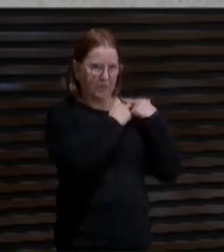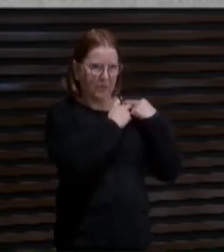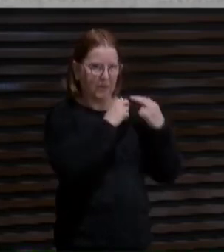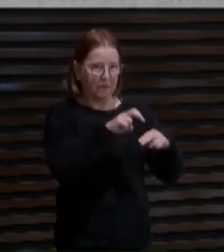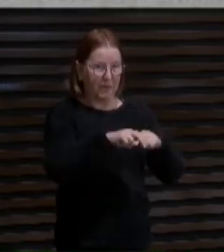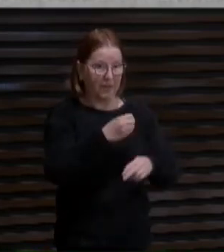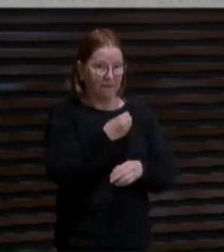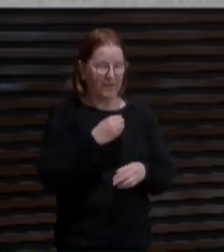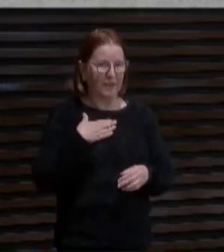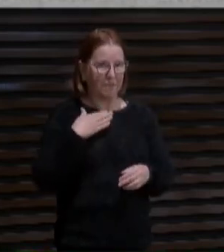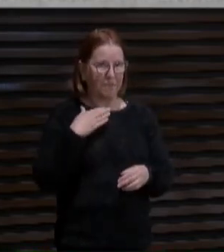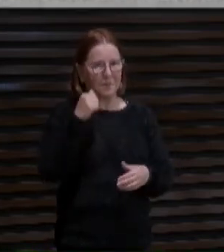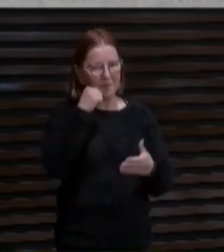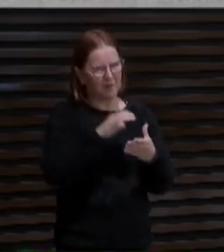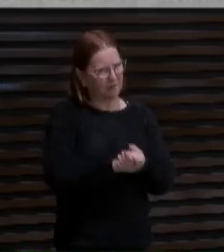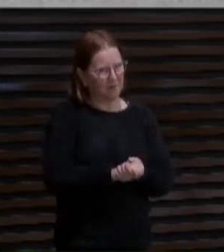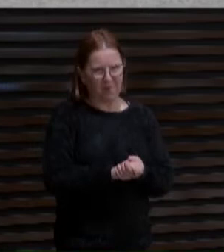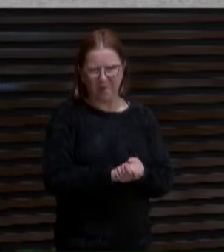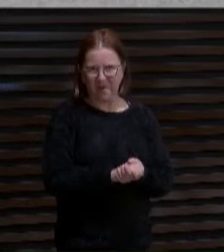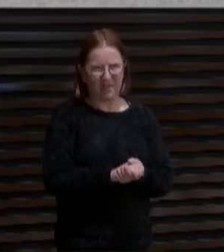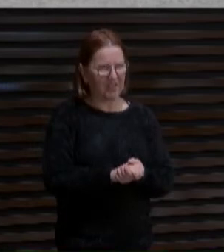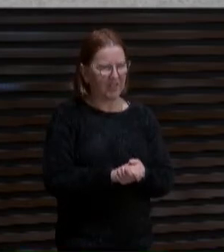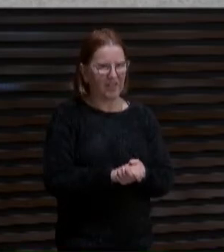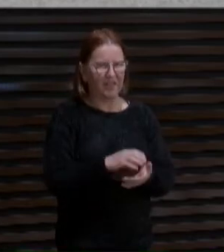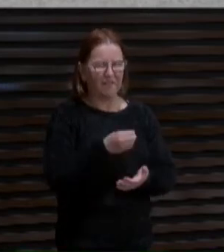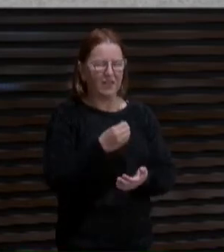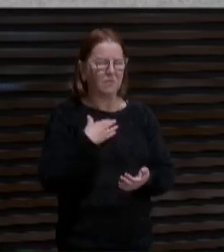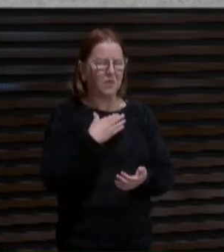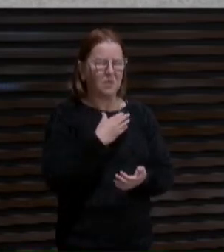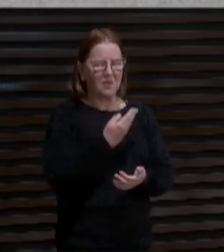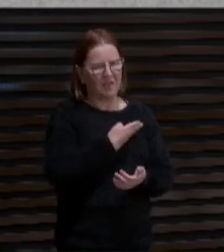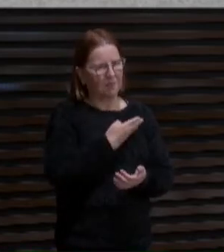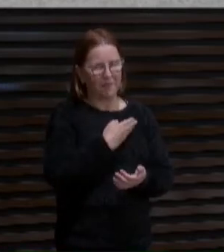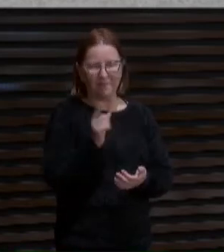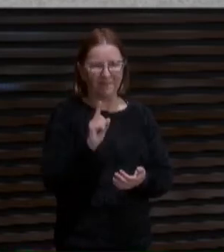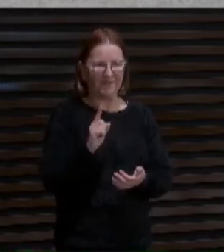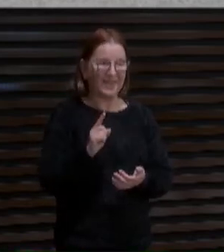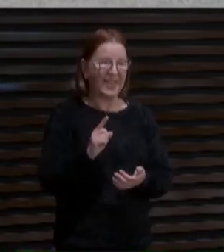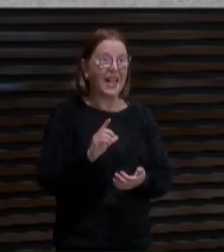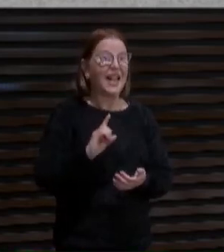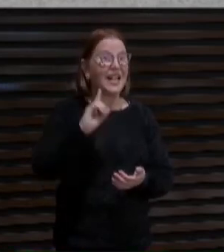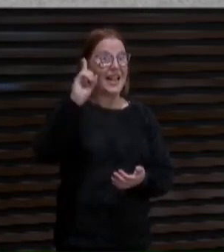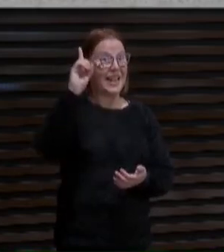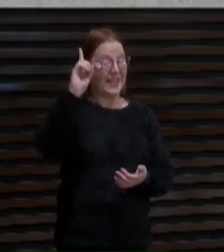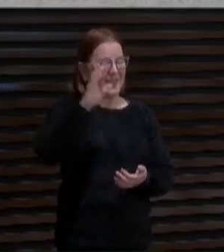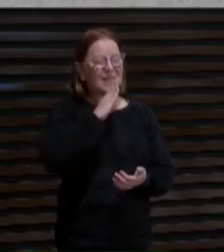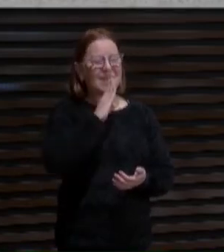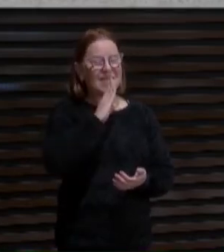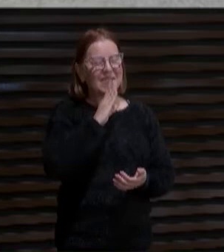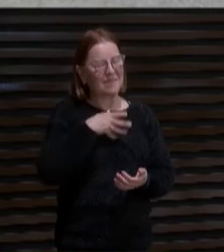vou dizer uma coisa para você Deus me conhece de dentro para fora dos avesso ele sabe tudo